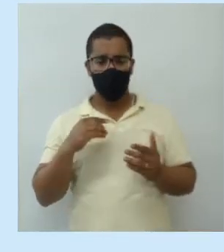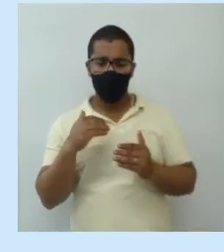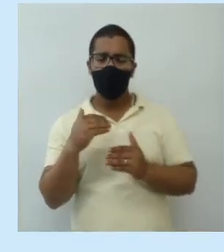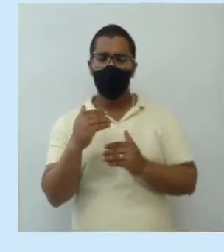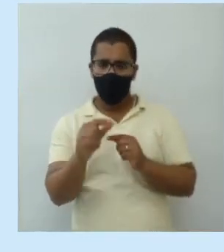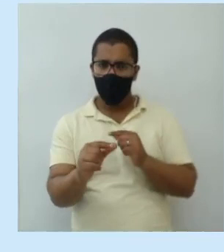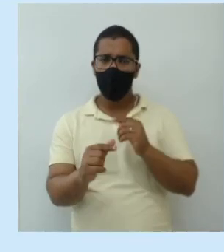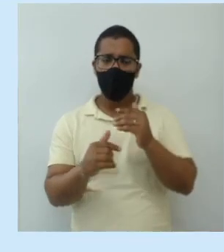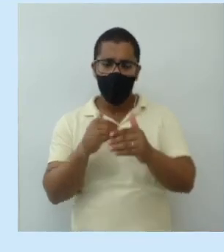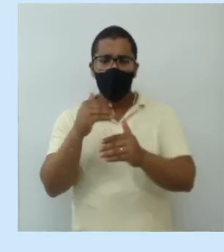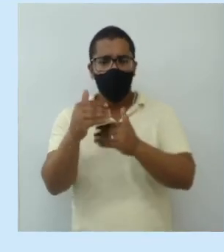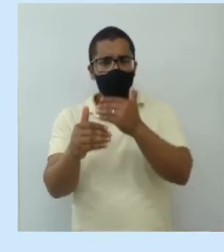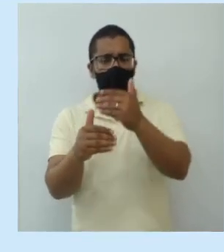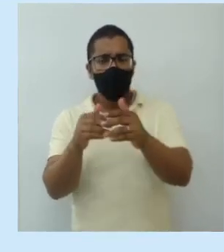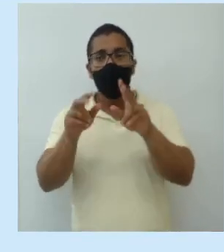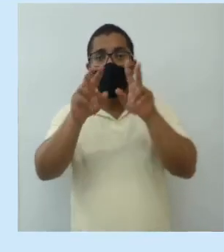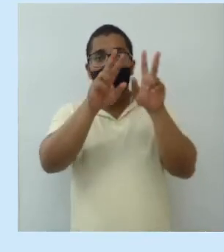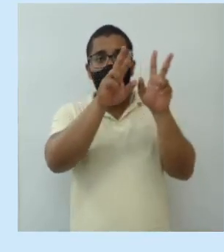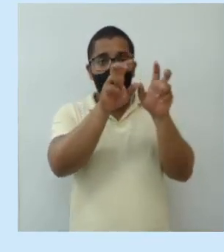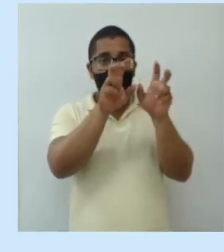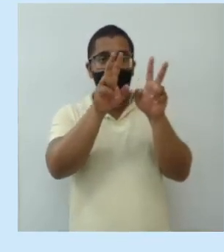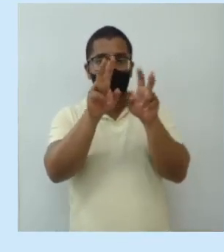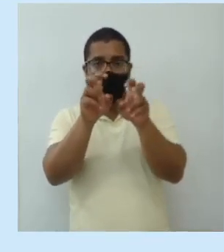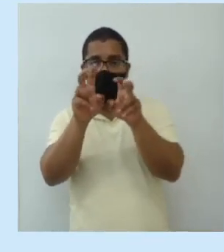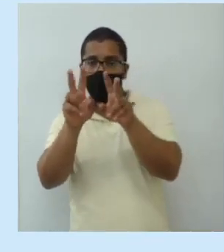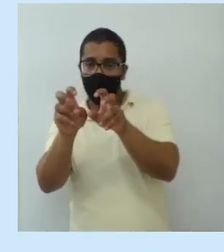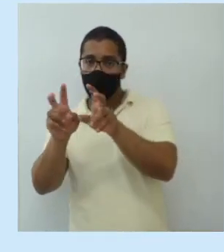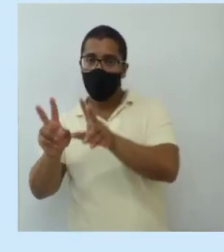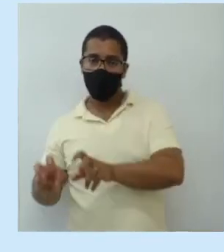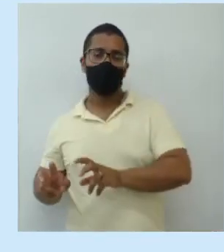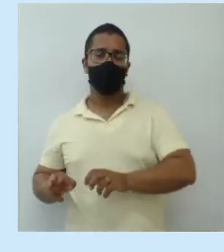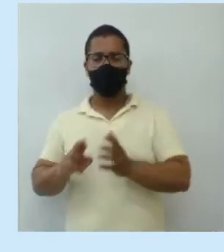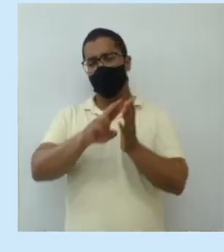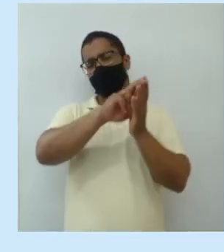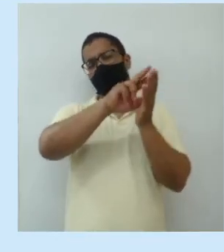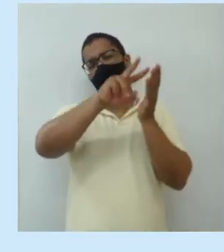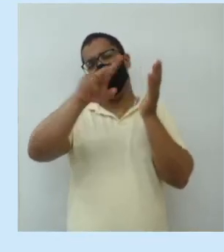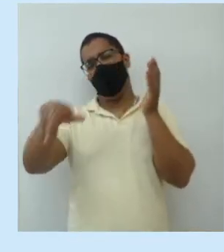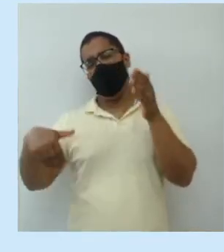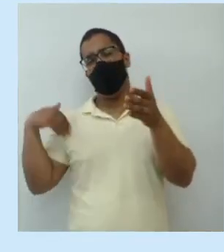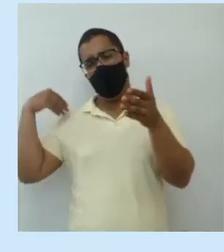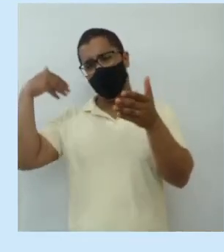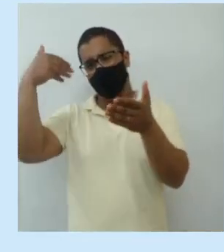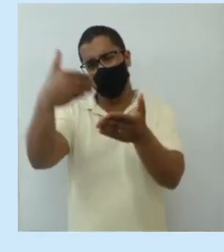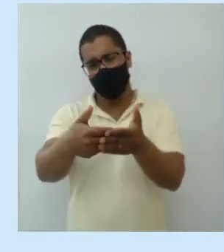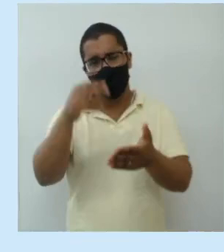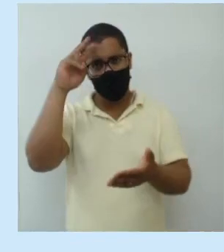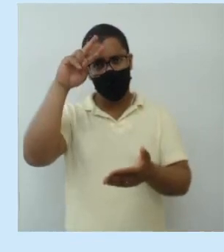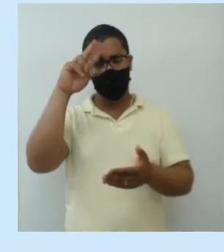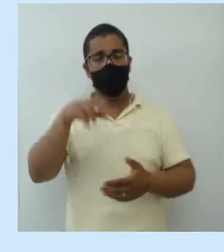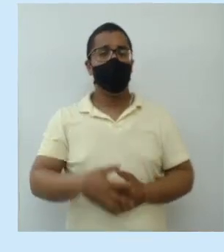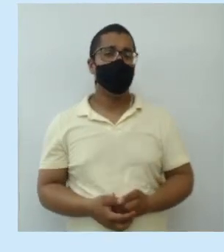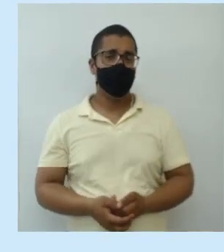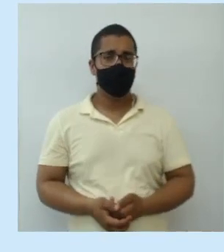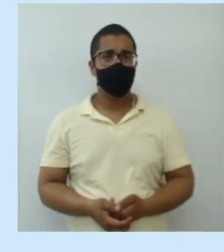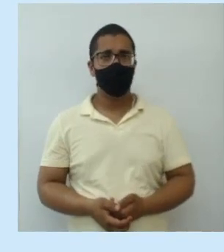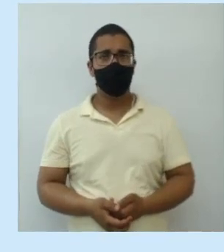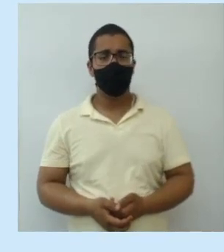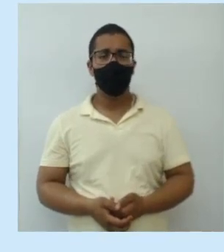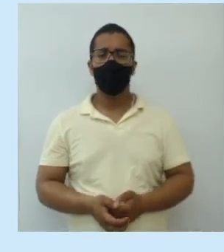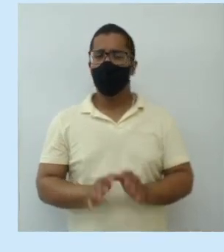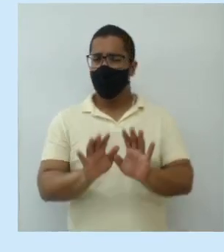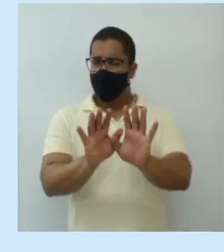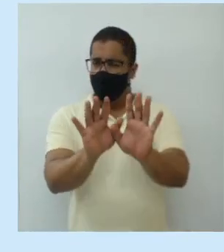construírem dentro de novas temáticas e novas demandas que vão surgindo ao longo da nossa história.